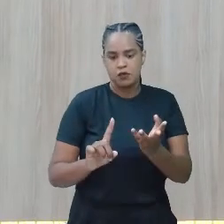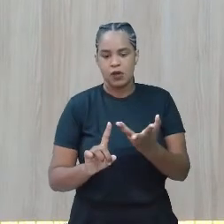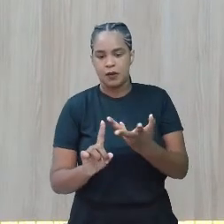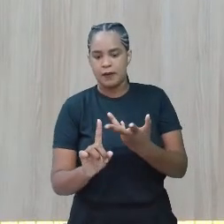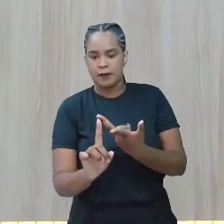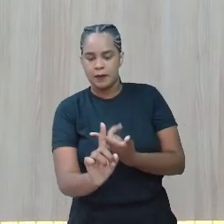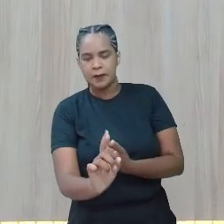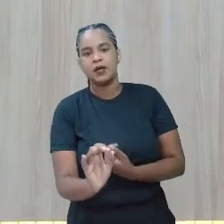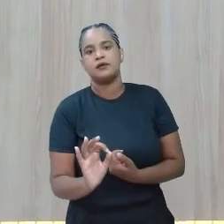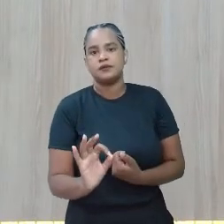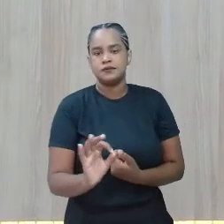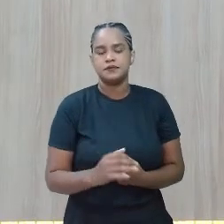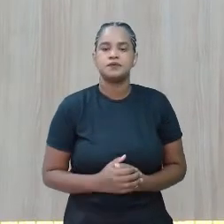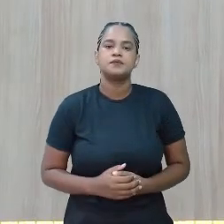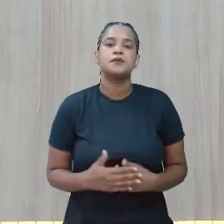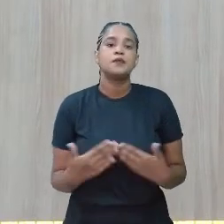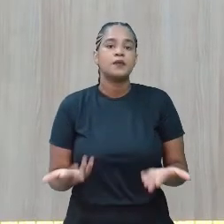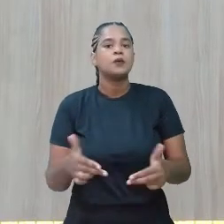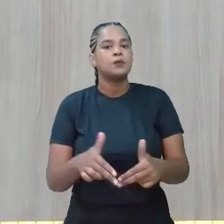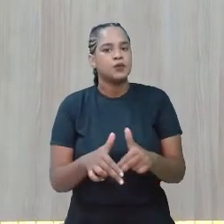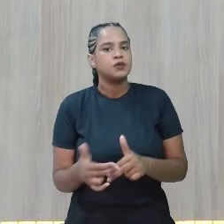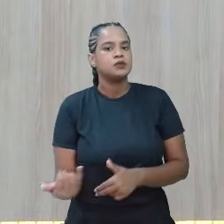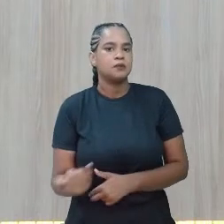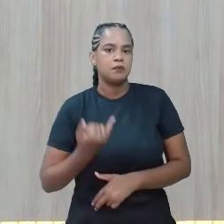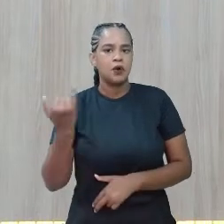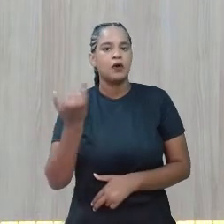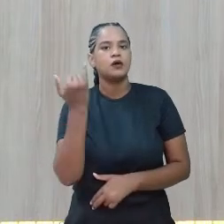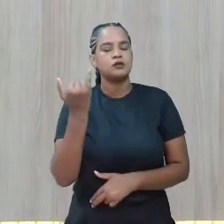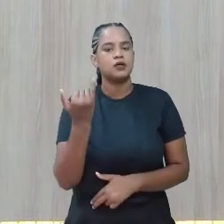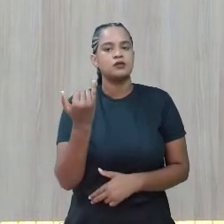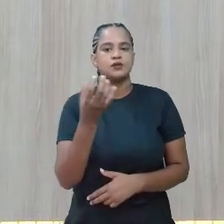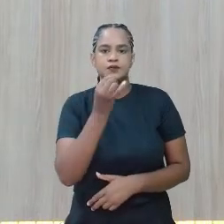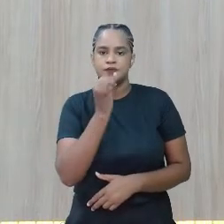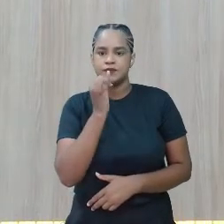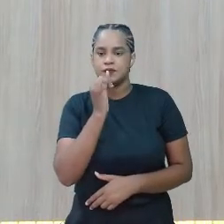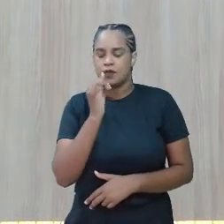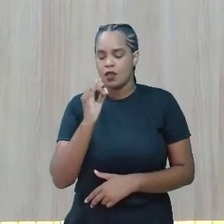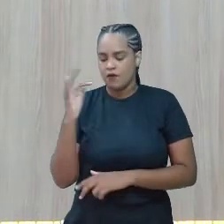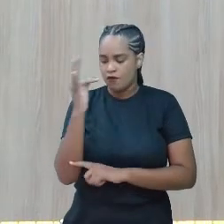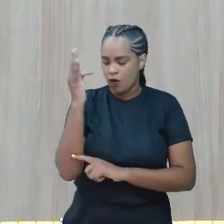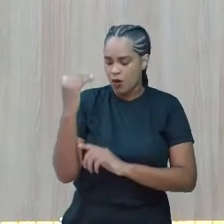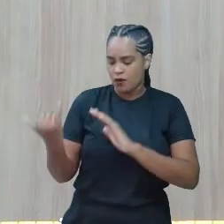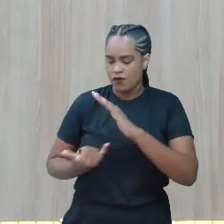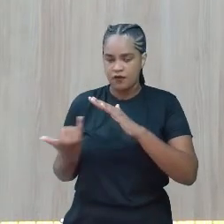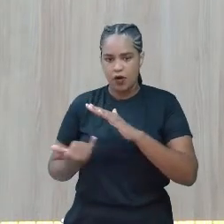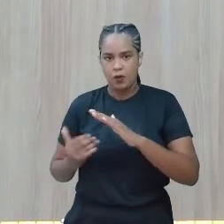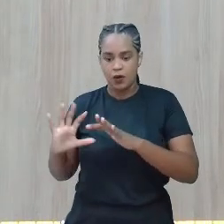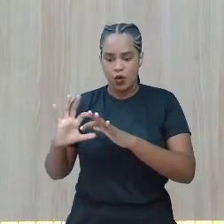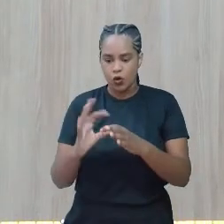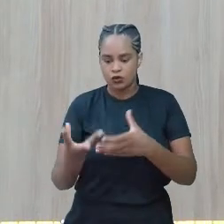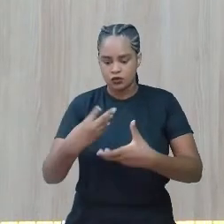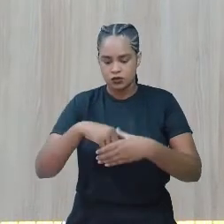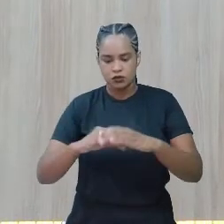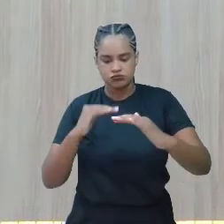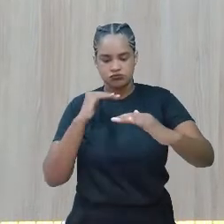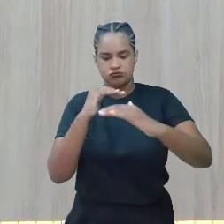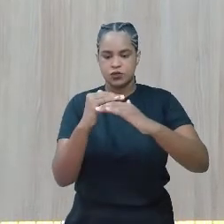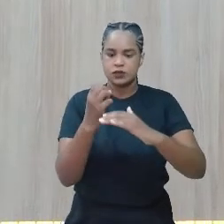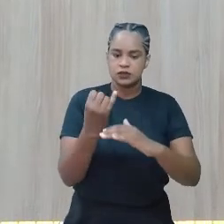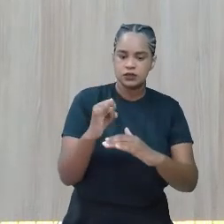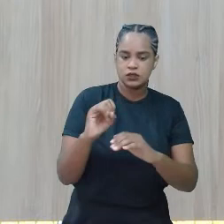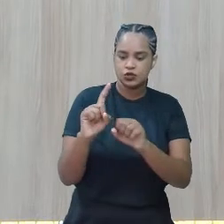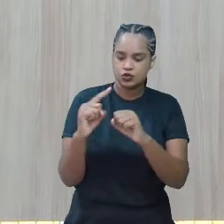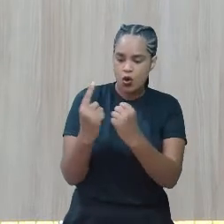esteja falando. Então, isso é muito importante, a adequação no contexto, seja ele social,